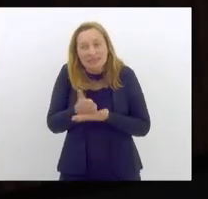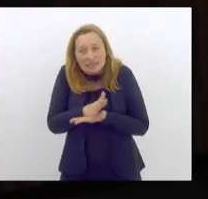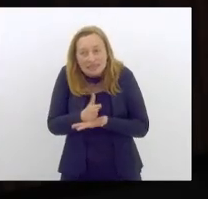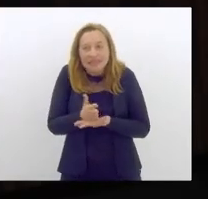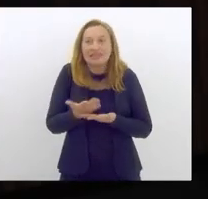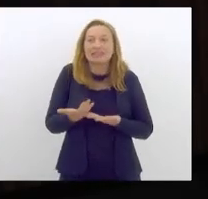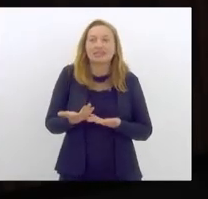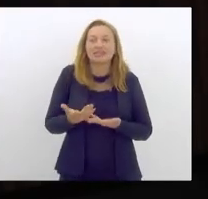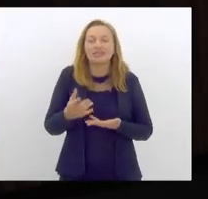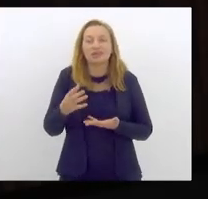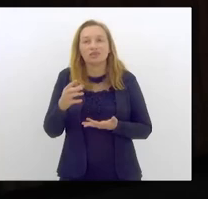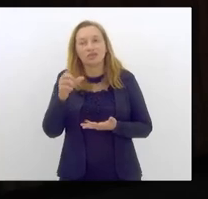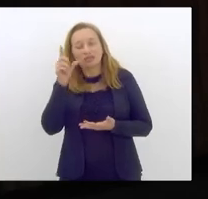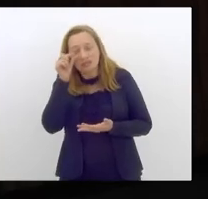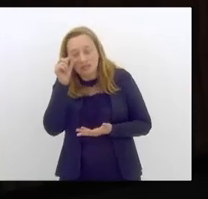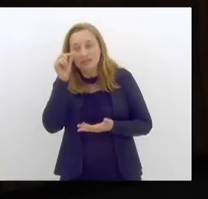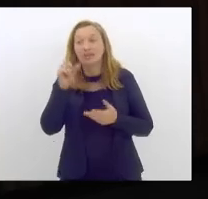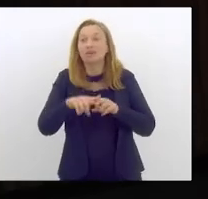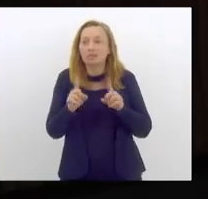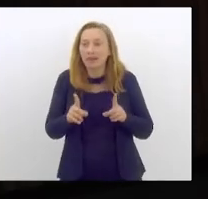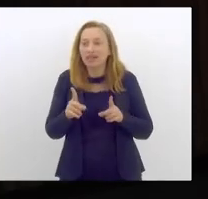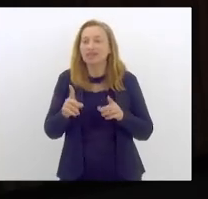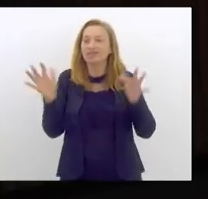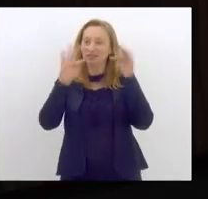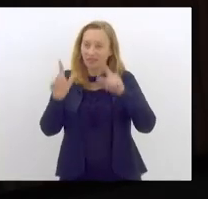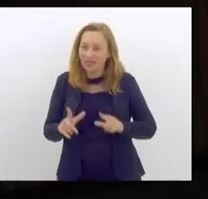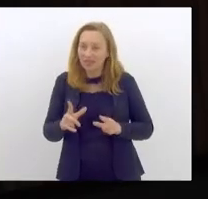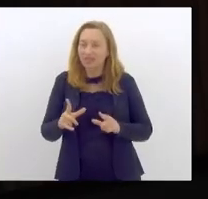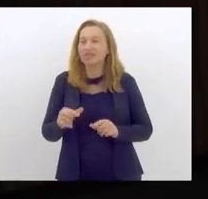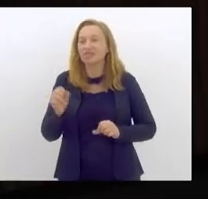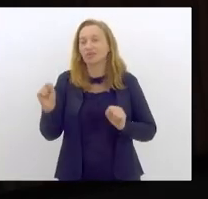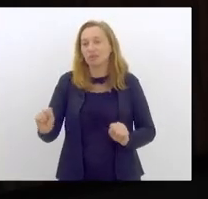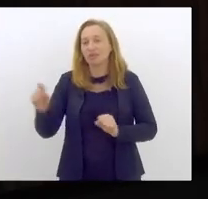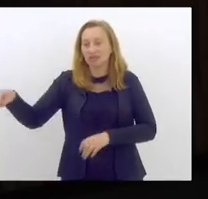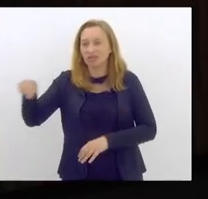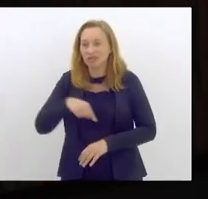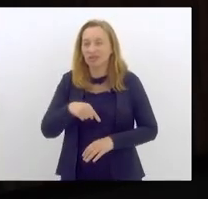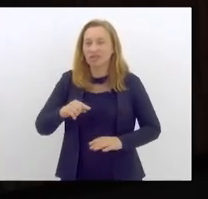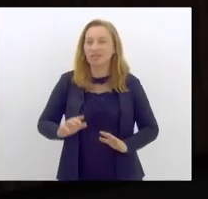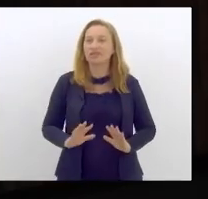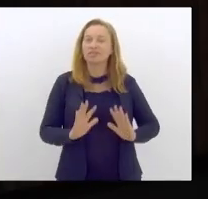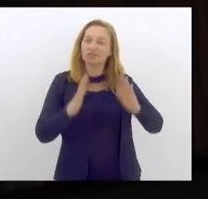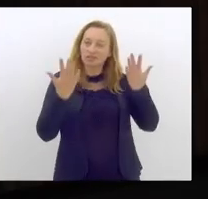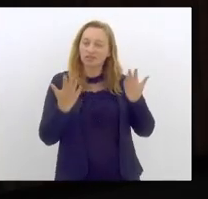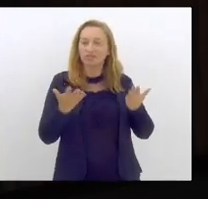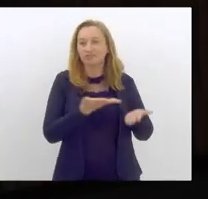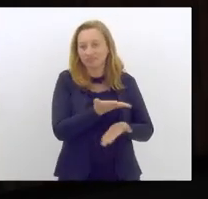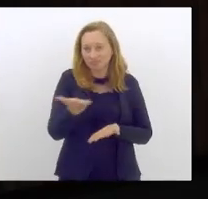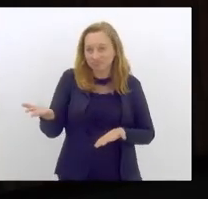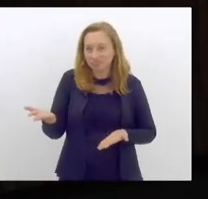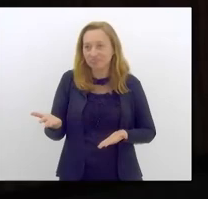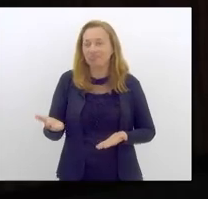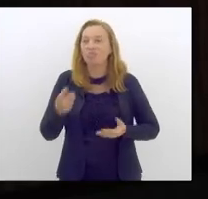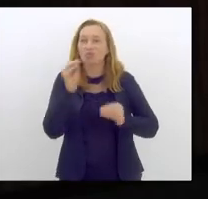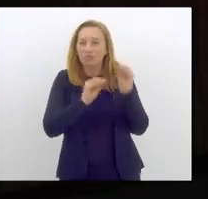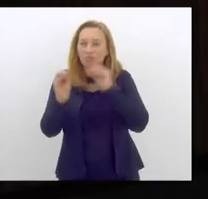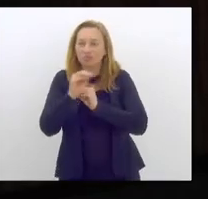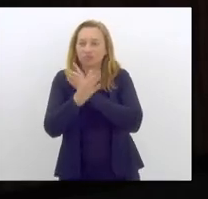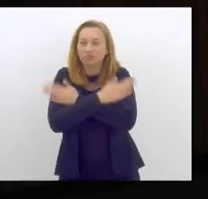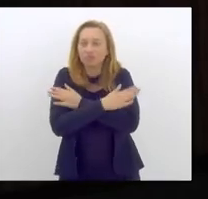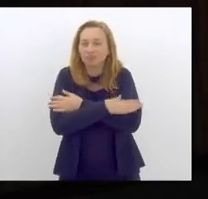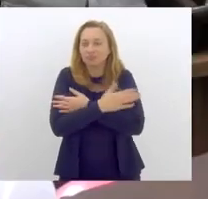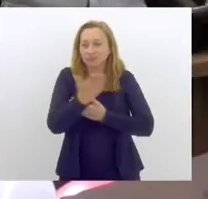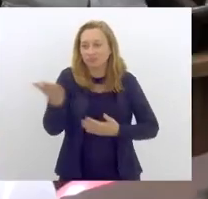Mal Dormido mas muito satisfeito de poder participar desse evento com vocês né e um beijo no coração